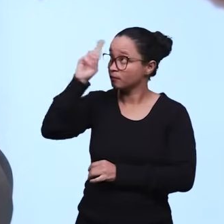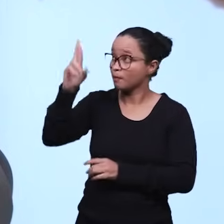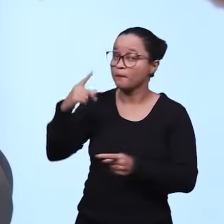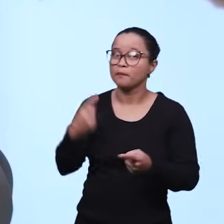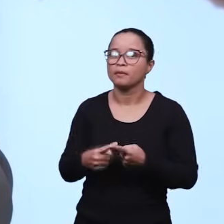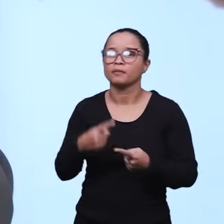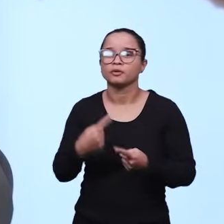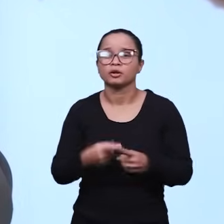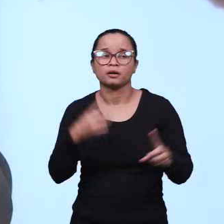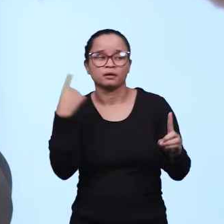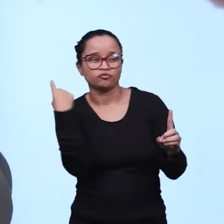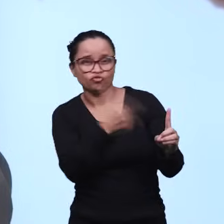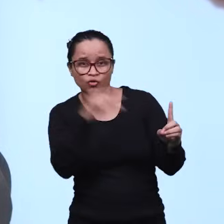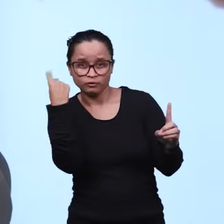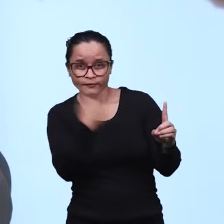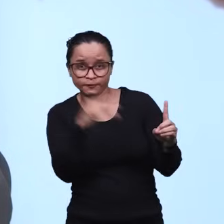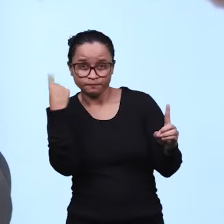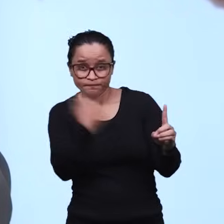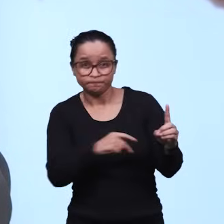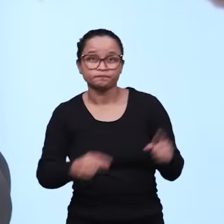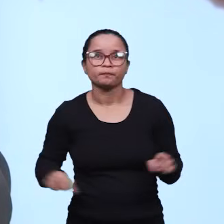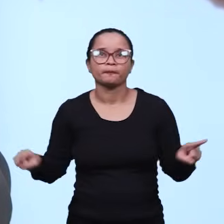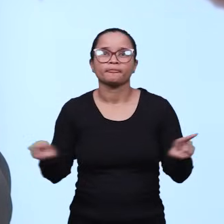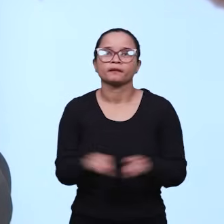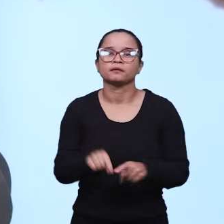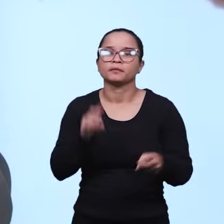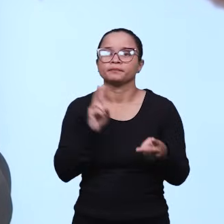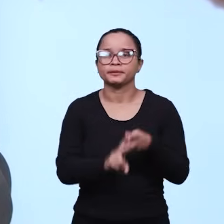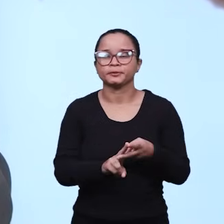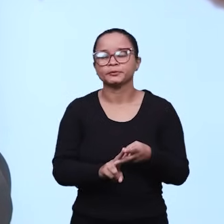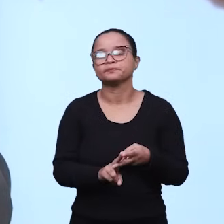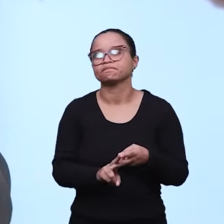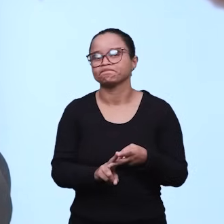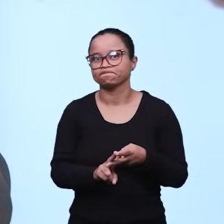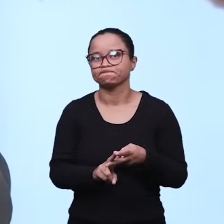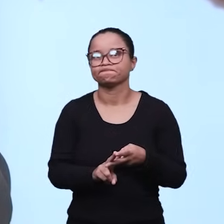pelas chicotadas e pela prisão.